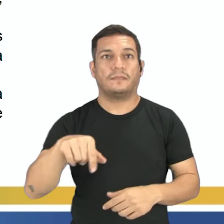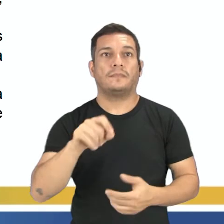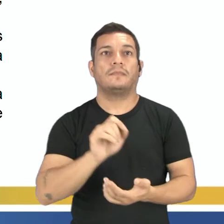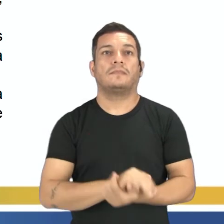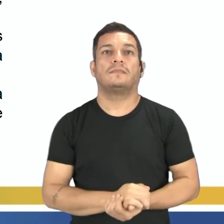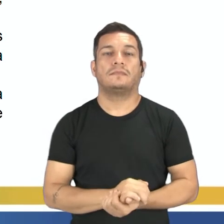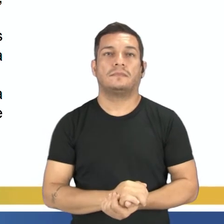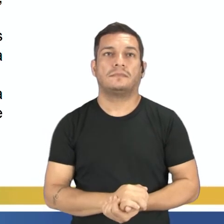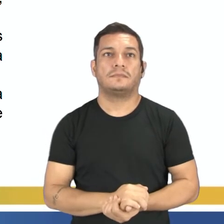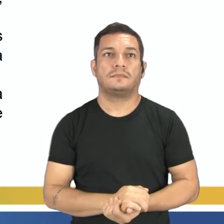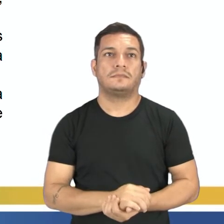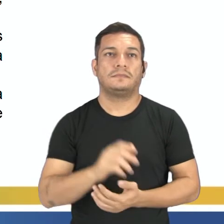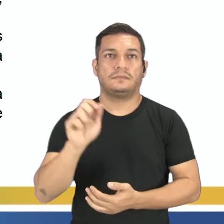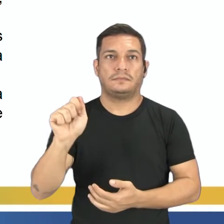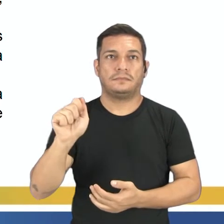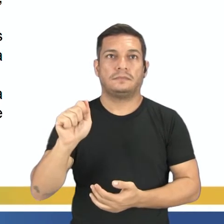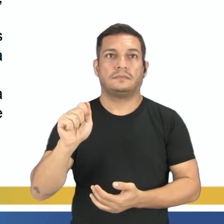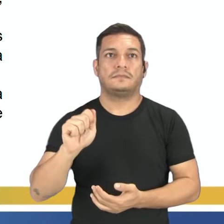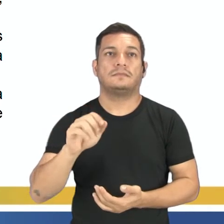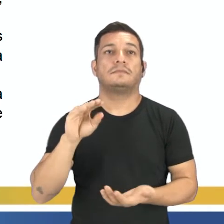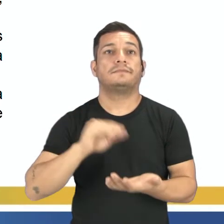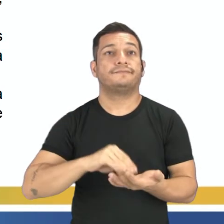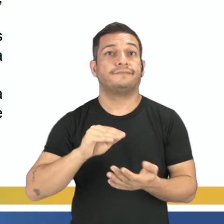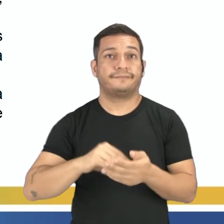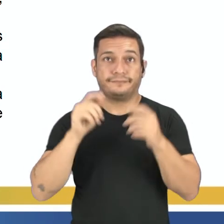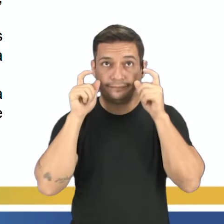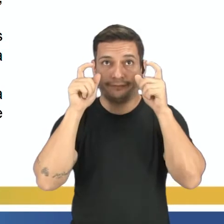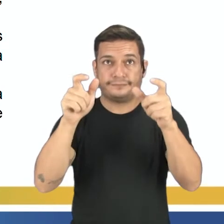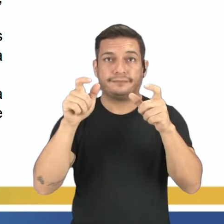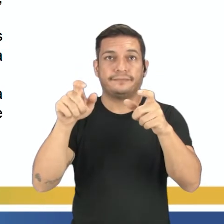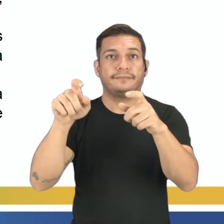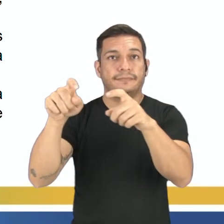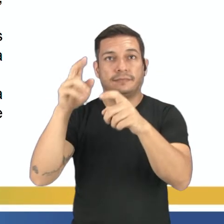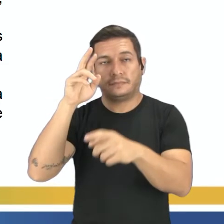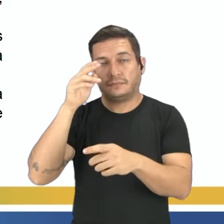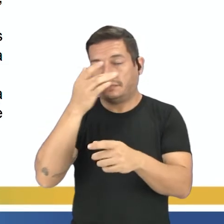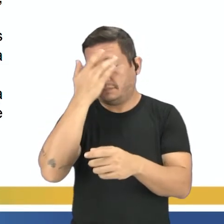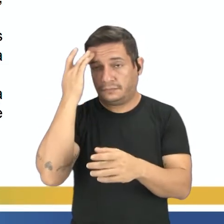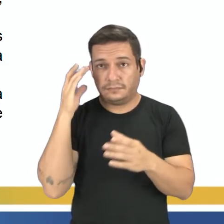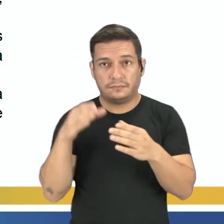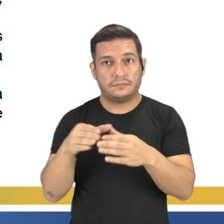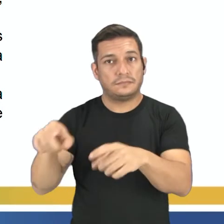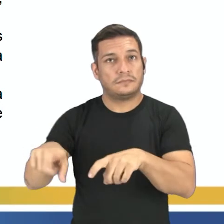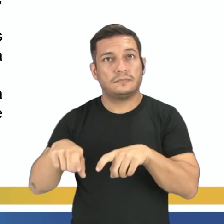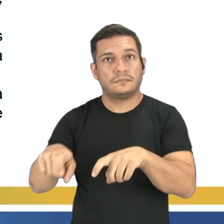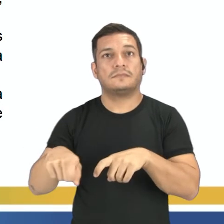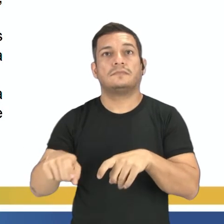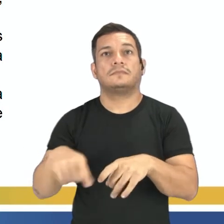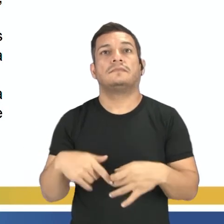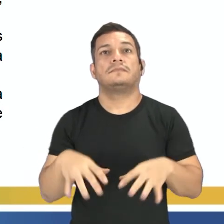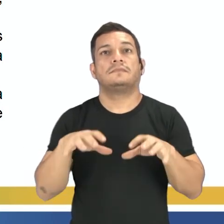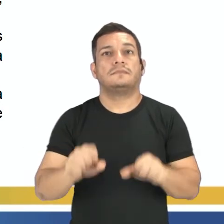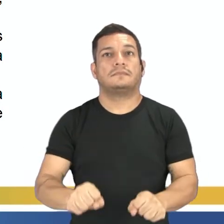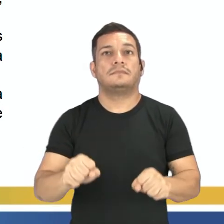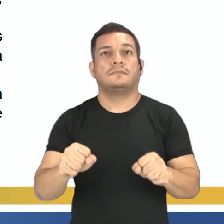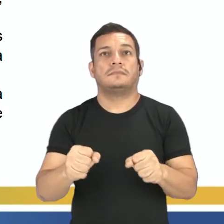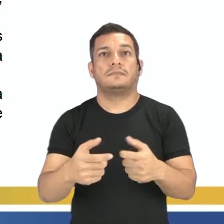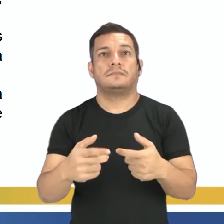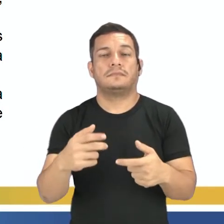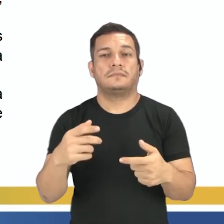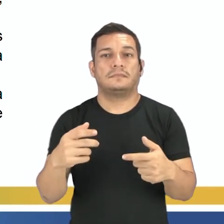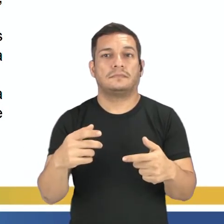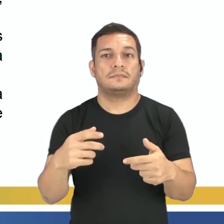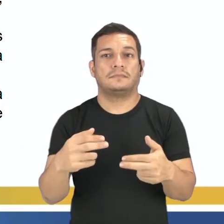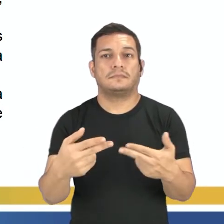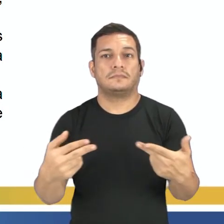país é, letra A falta de interesse dos camponeses em adquirir